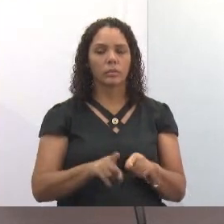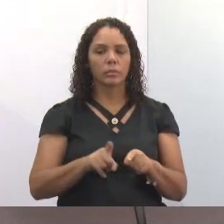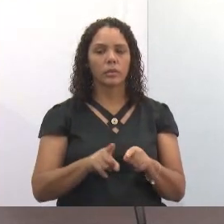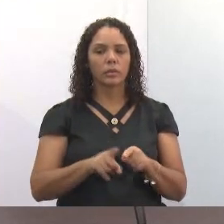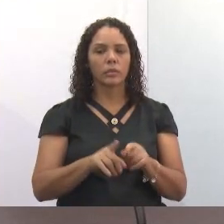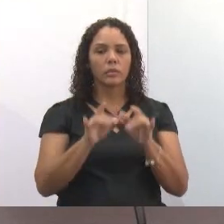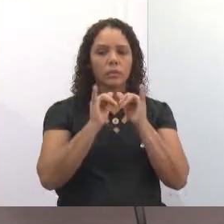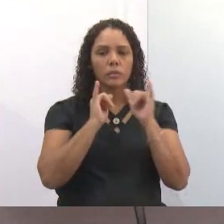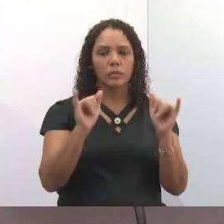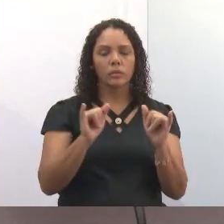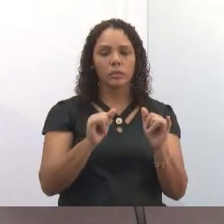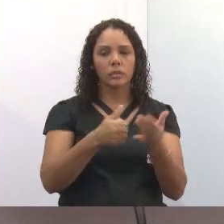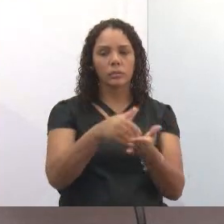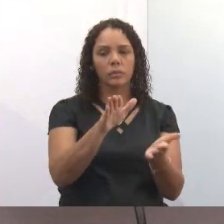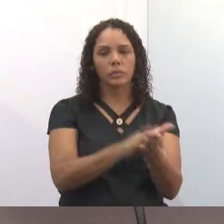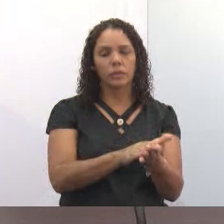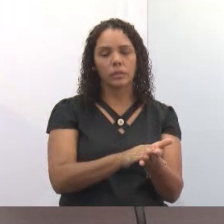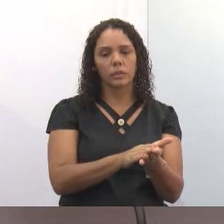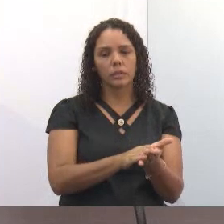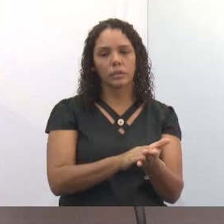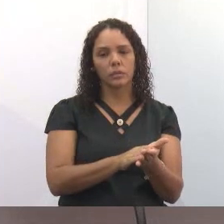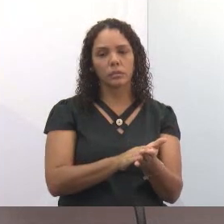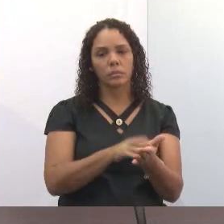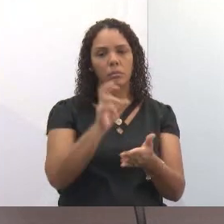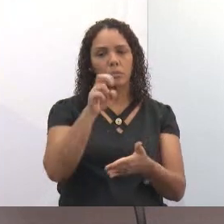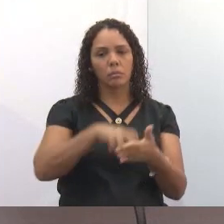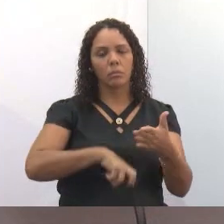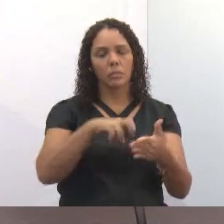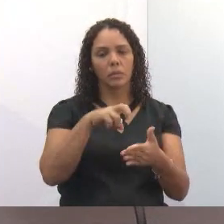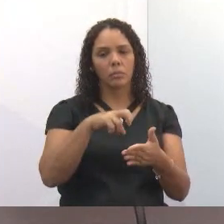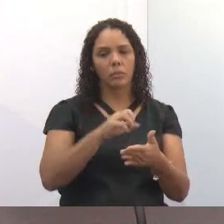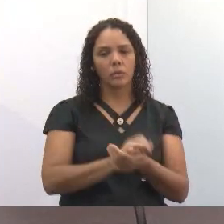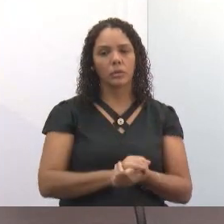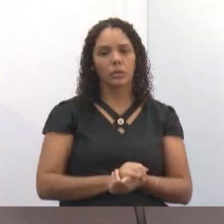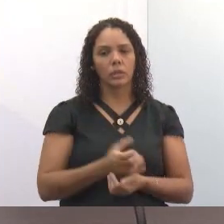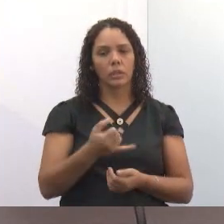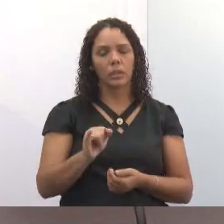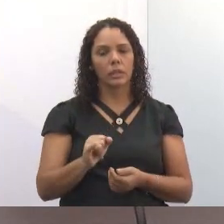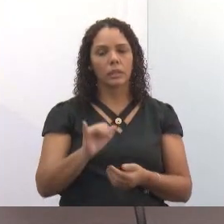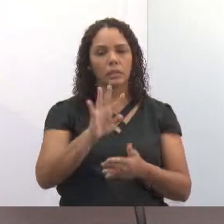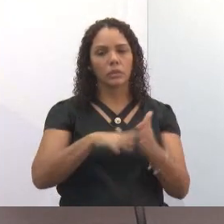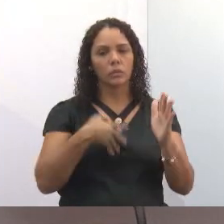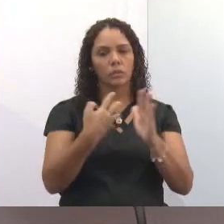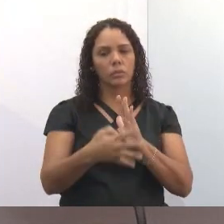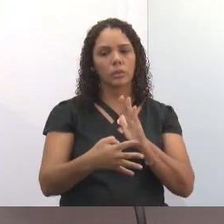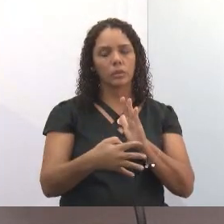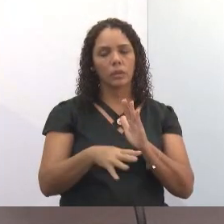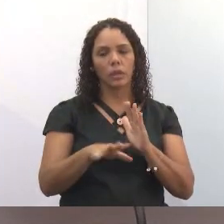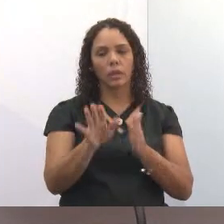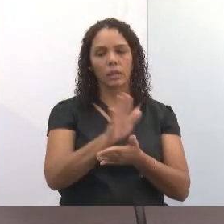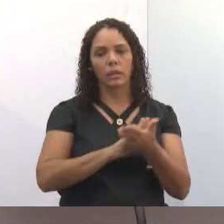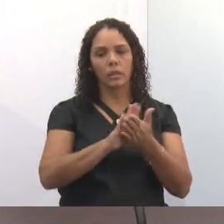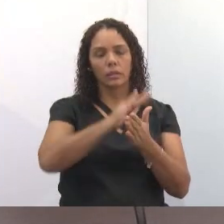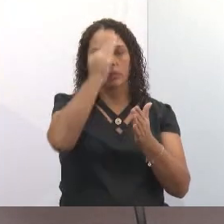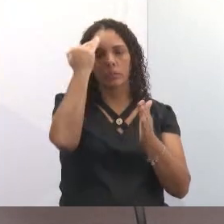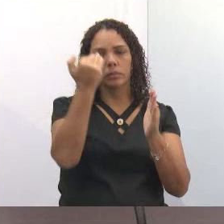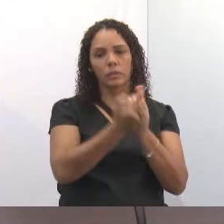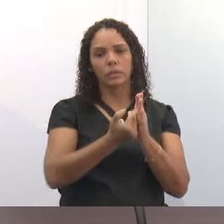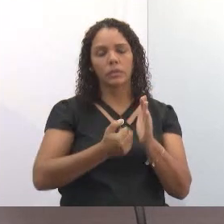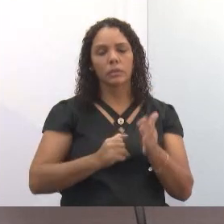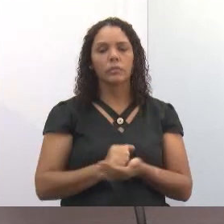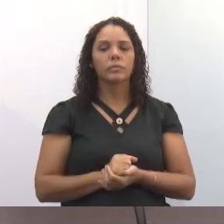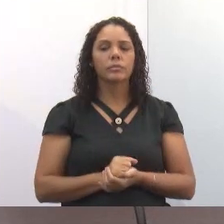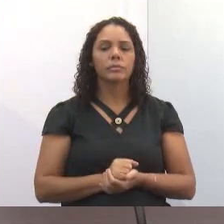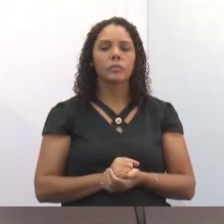notificação formal de penalidade a ser aplicada, caso não seja cumprido o cronograma base da obra. 2.